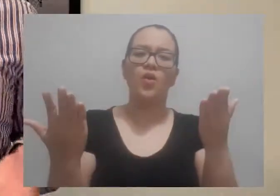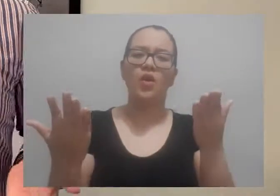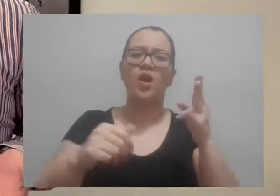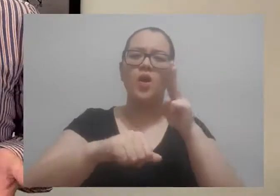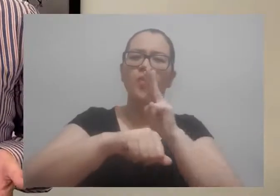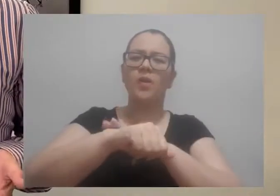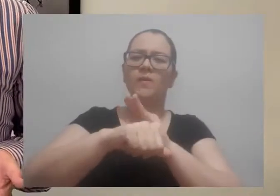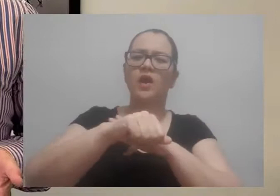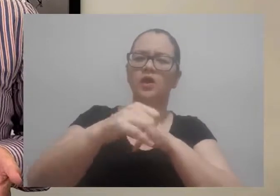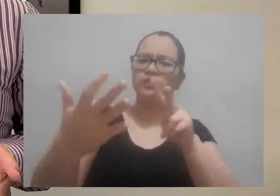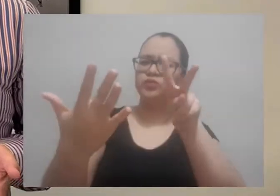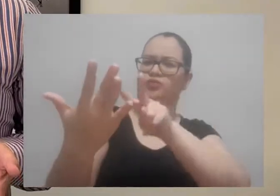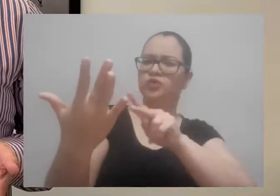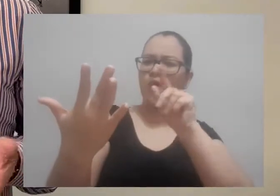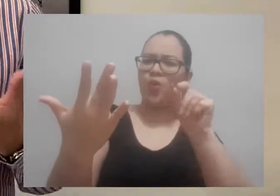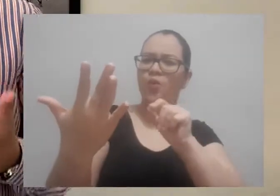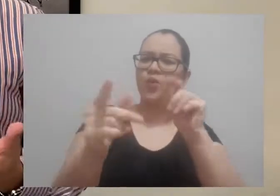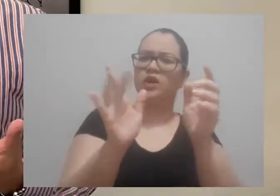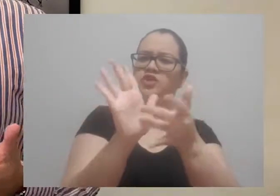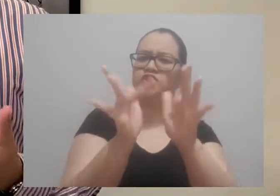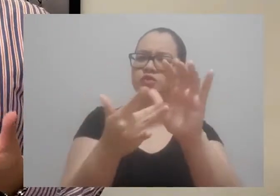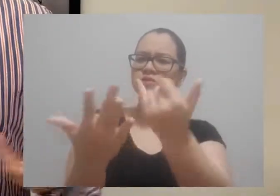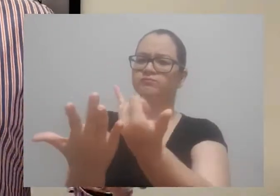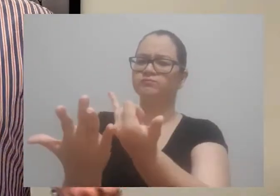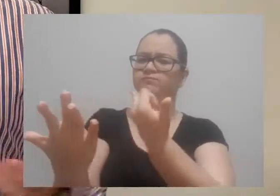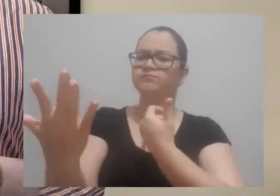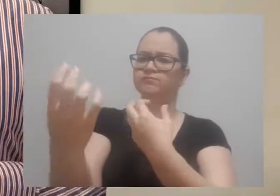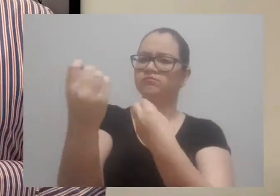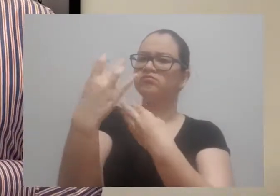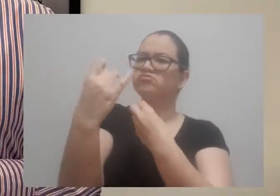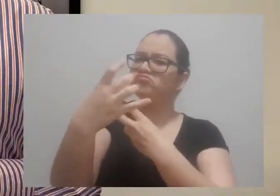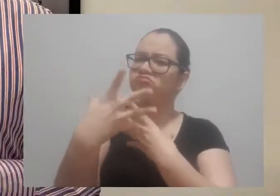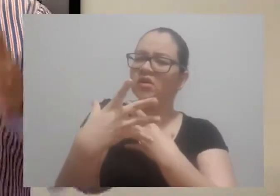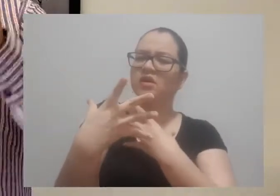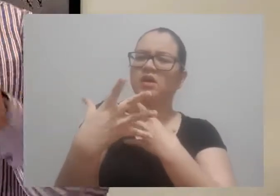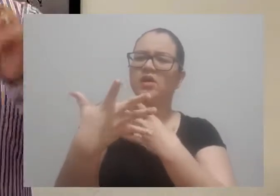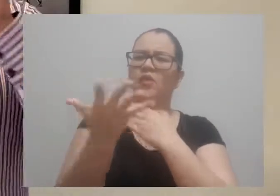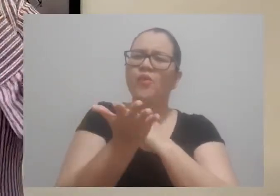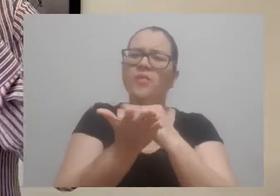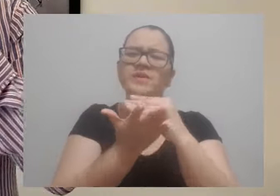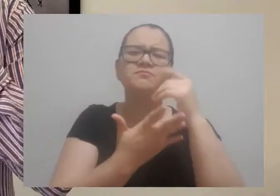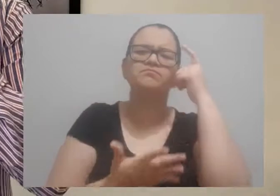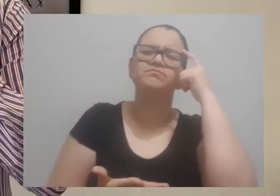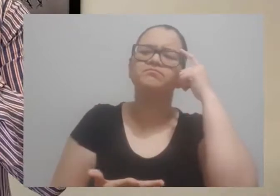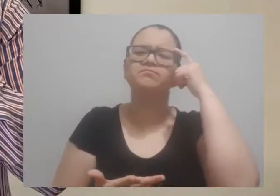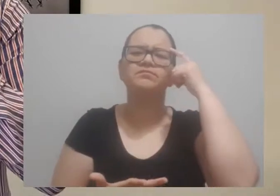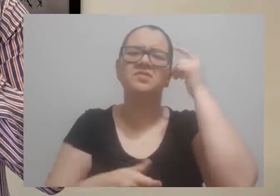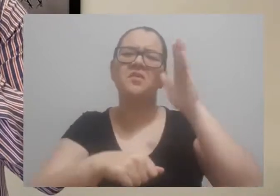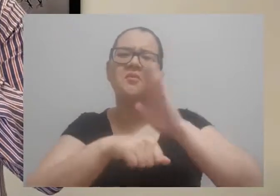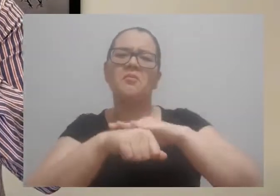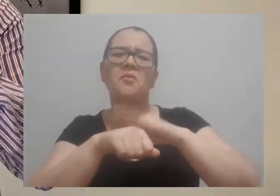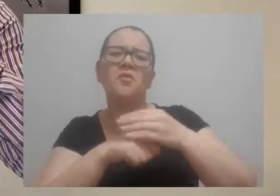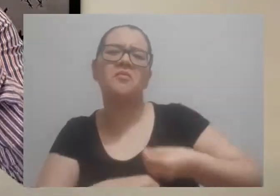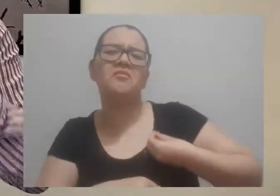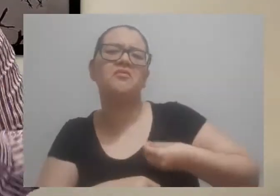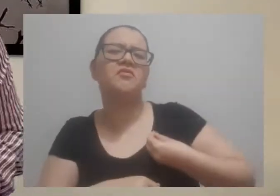sua palavra, e começarmos a analisar a nossa vida, a comparar a nossa vida. Alguém